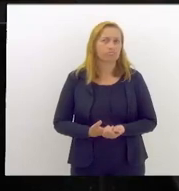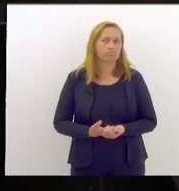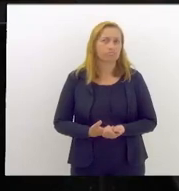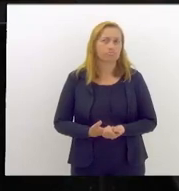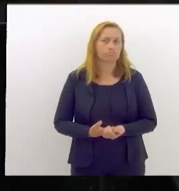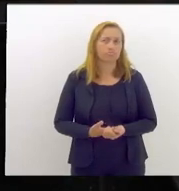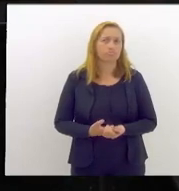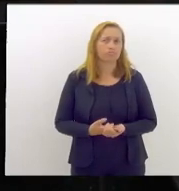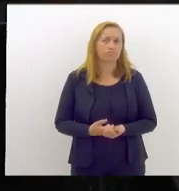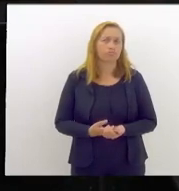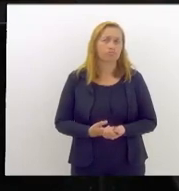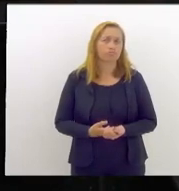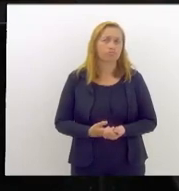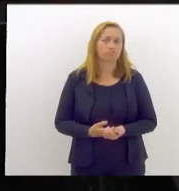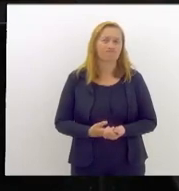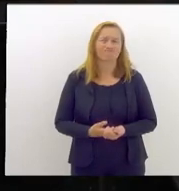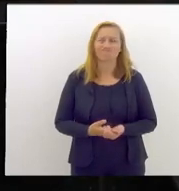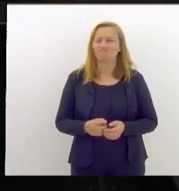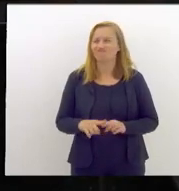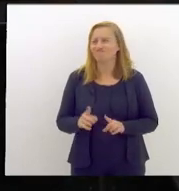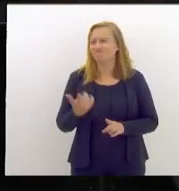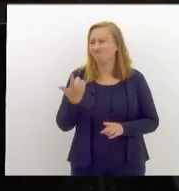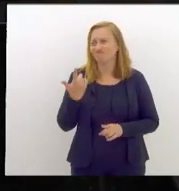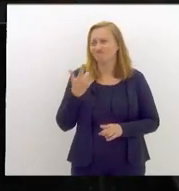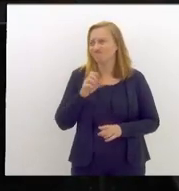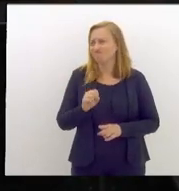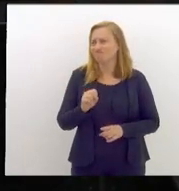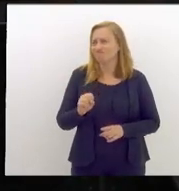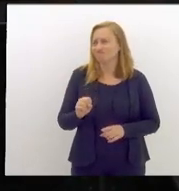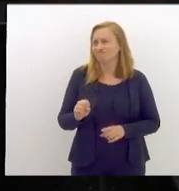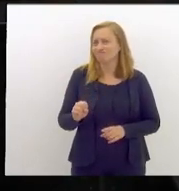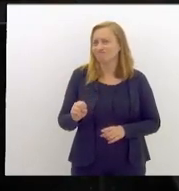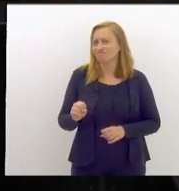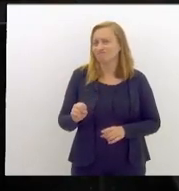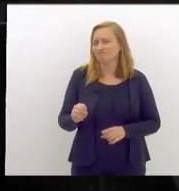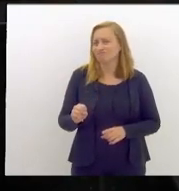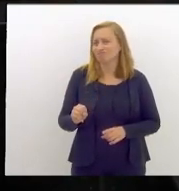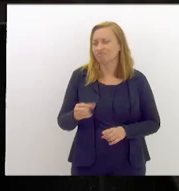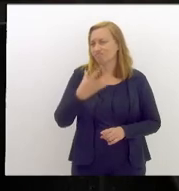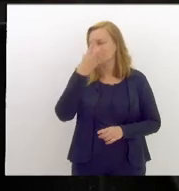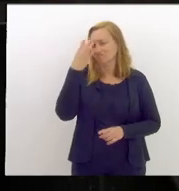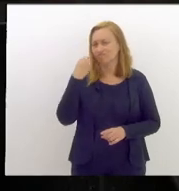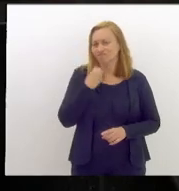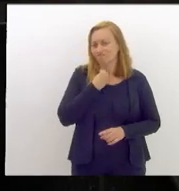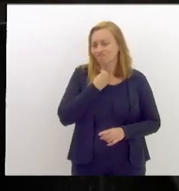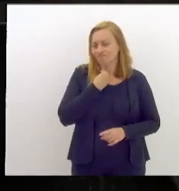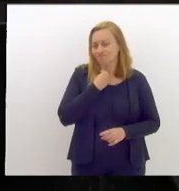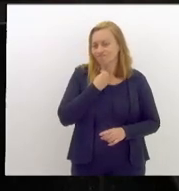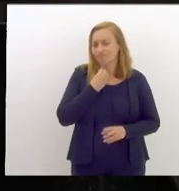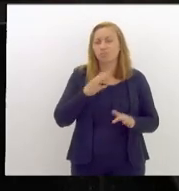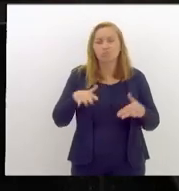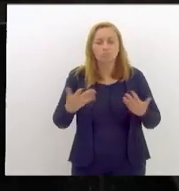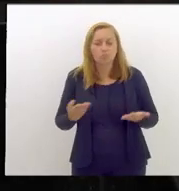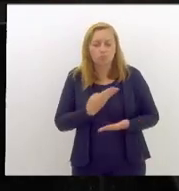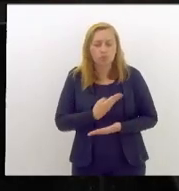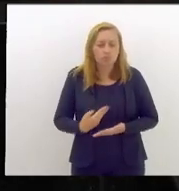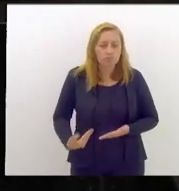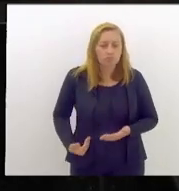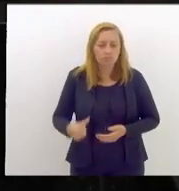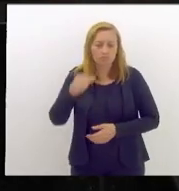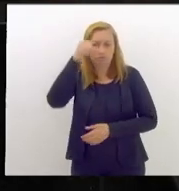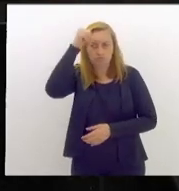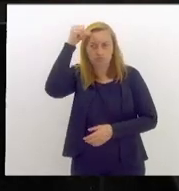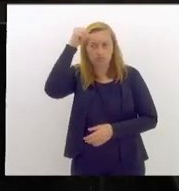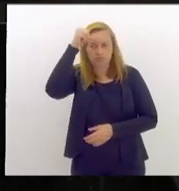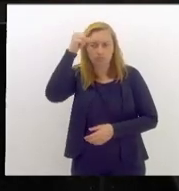mas não não consegue sair da minha cabeça que quando o governador Cláudio